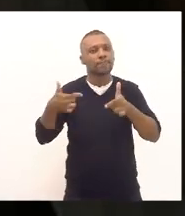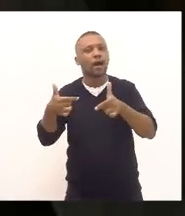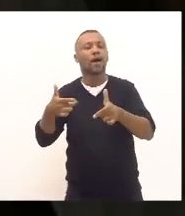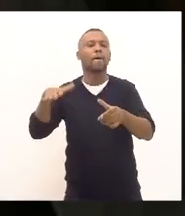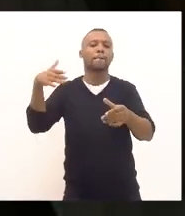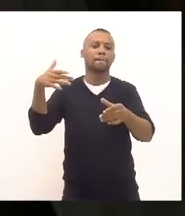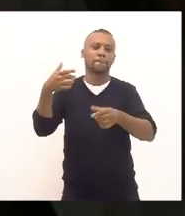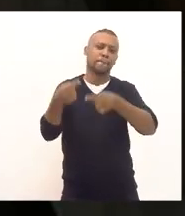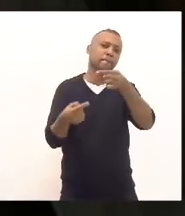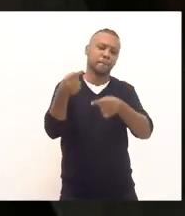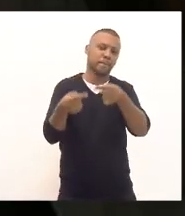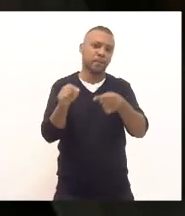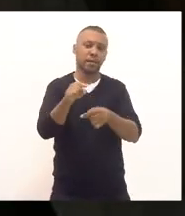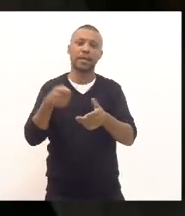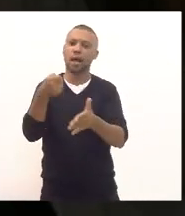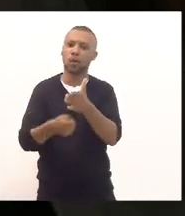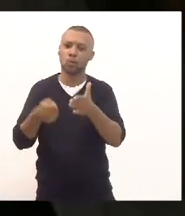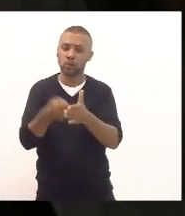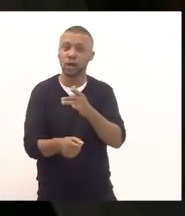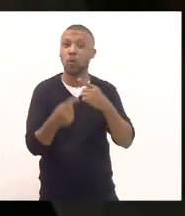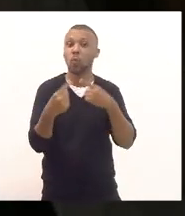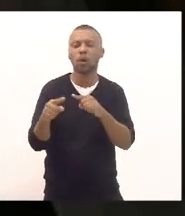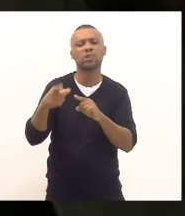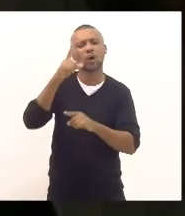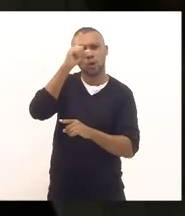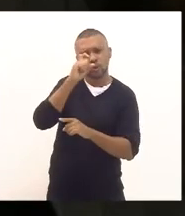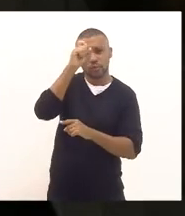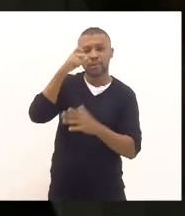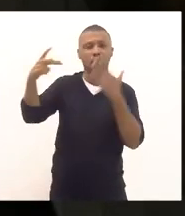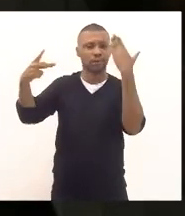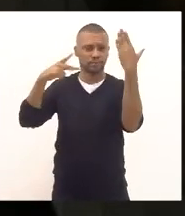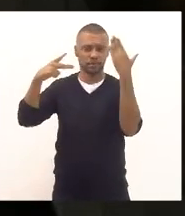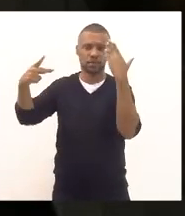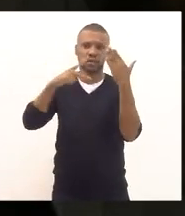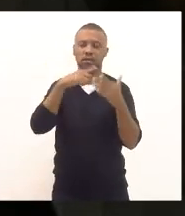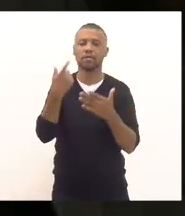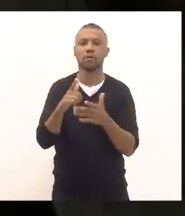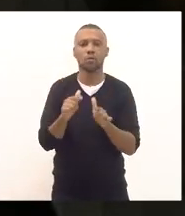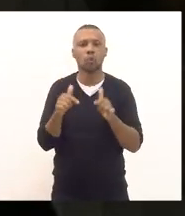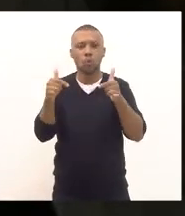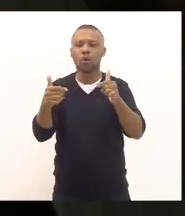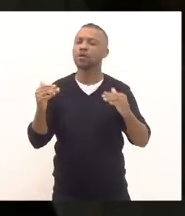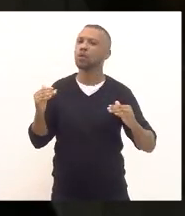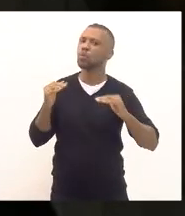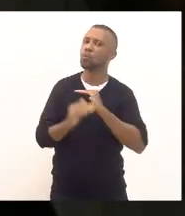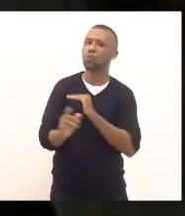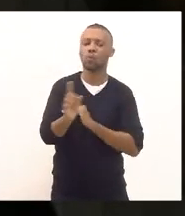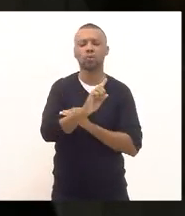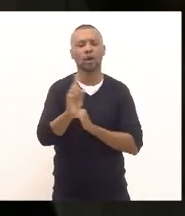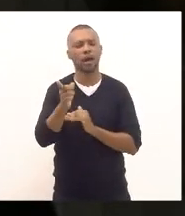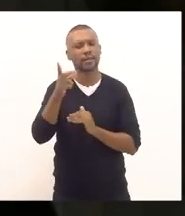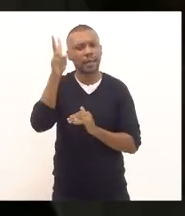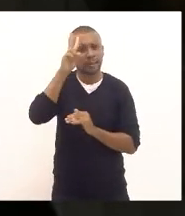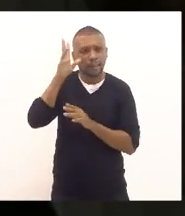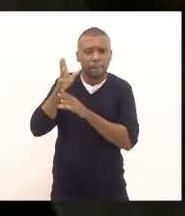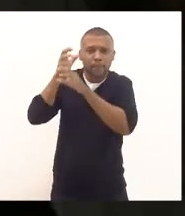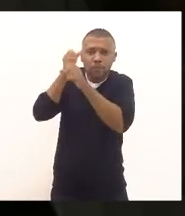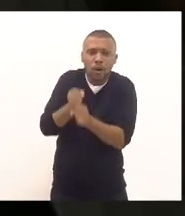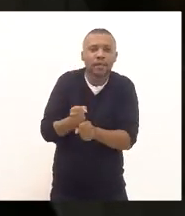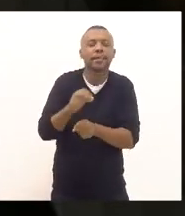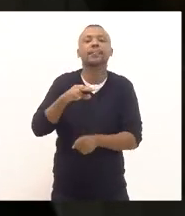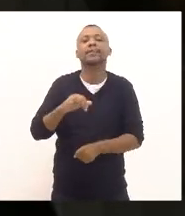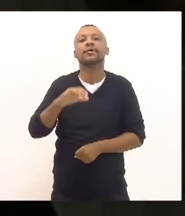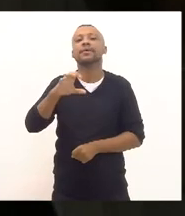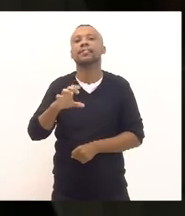em defesa da luta antimanicomial aqui da alerj nós vamos promover um ato em desagravo a memória de Nise da Silveira ao mesmo